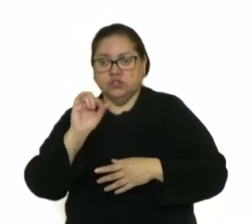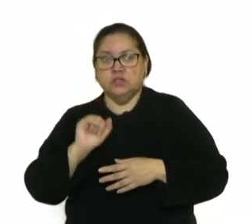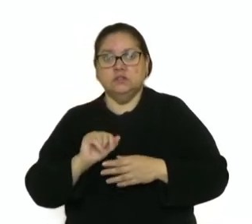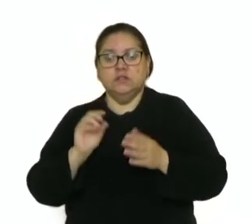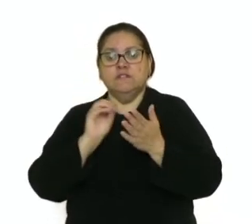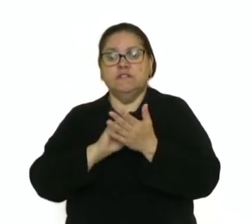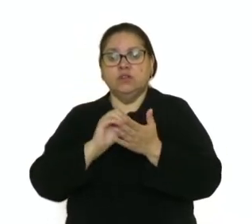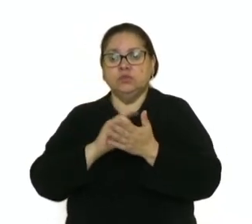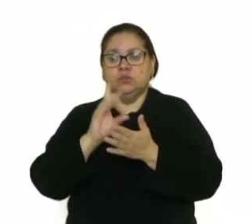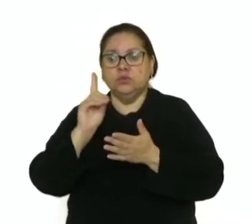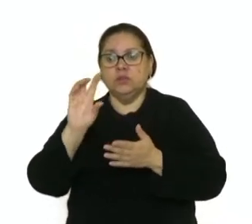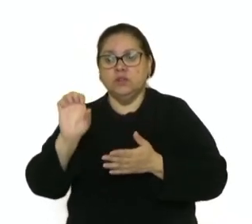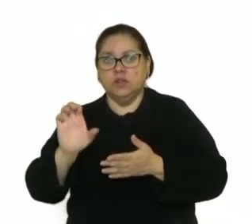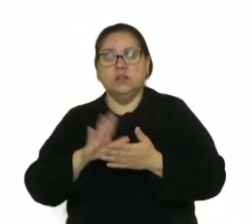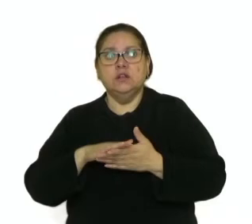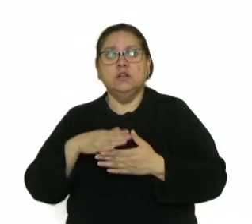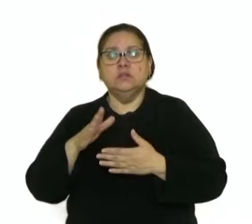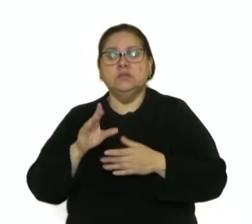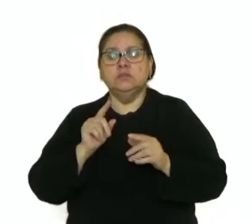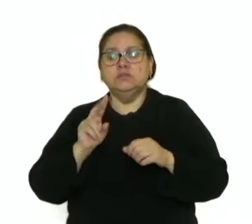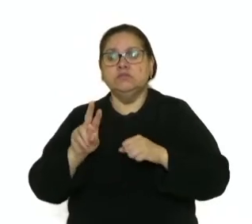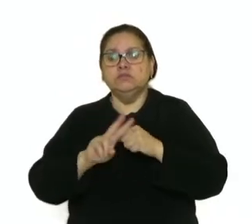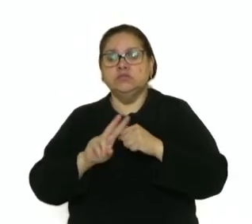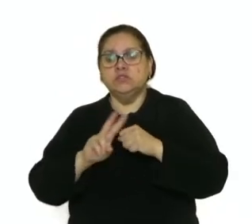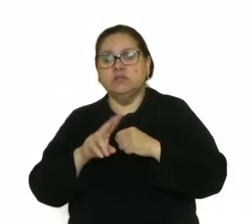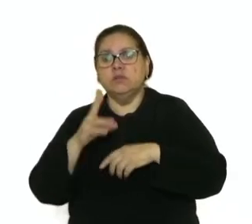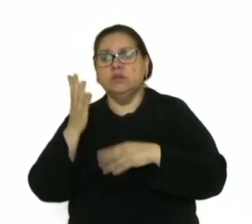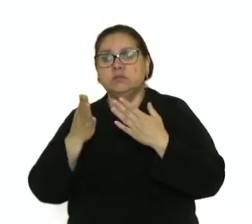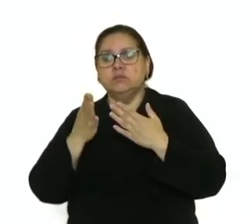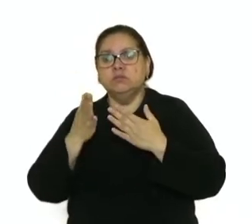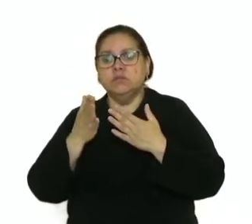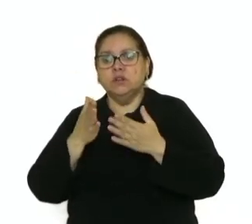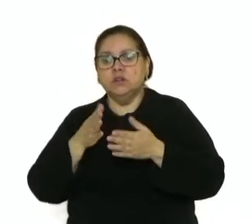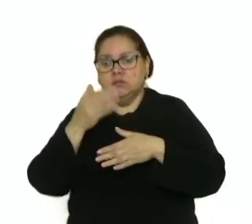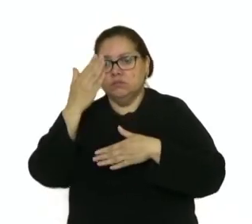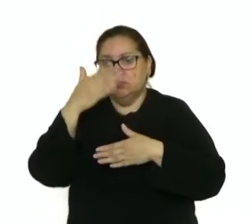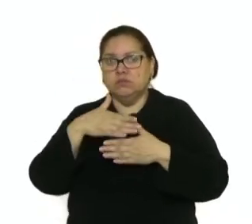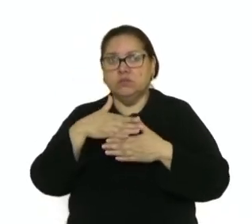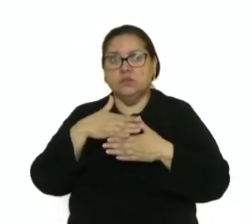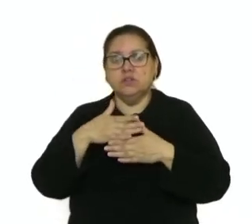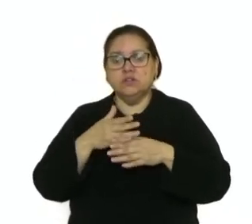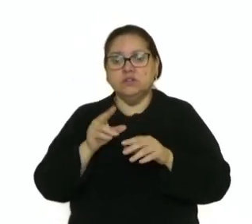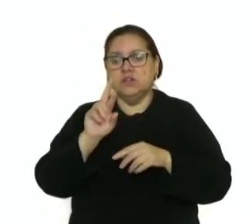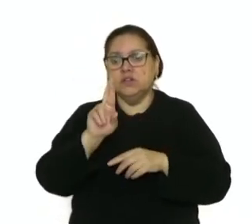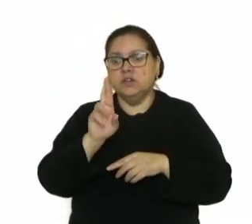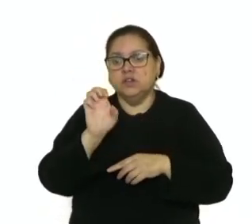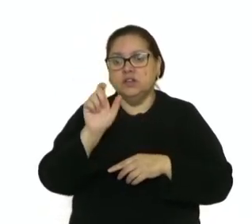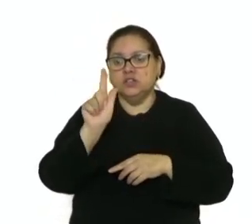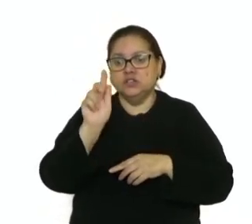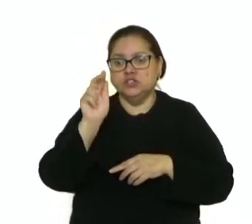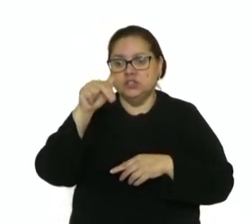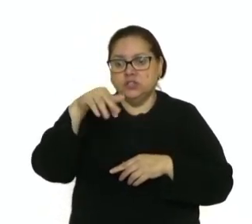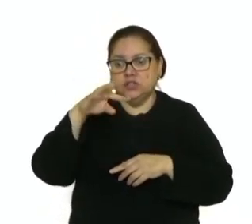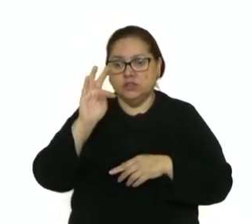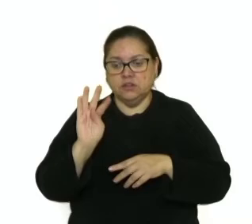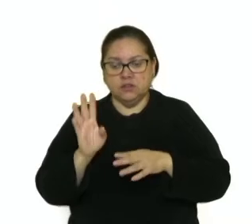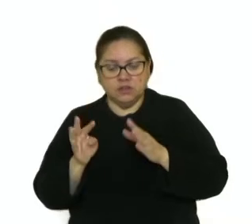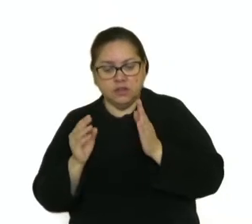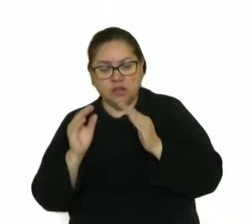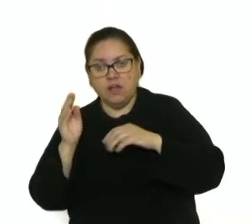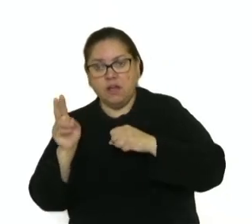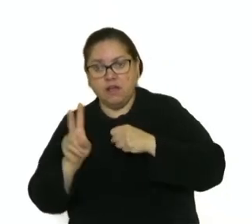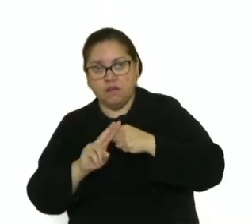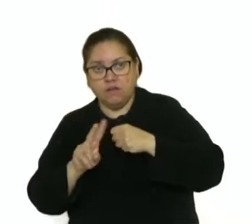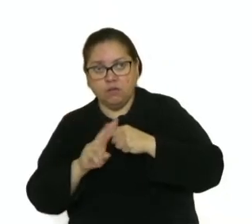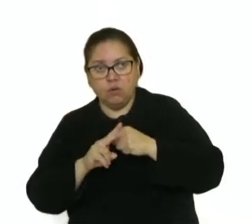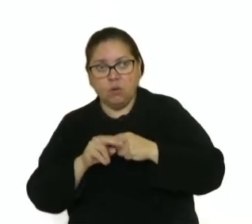do de, certo? Então, a regência verbal, a gente tem ali a presença do termo regente, né? Que é o verbo. Temos o